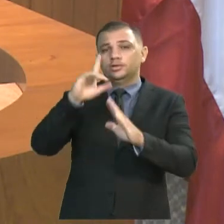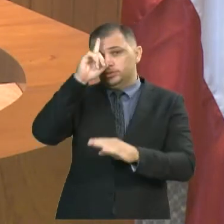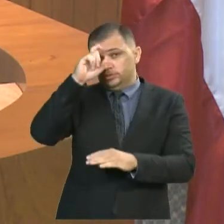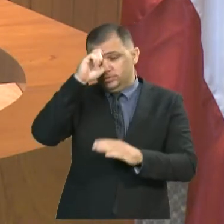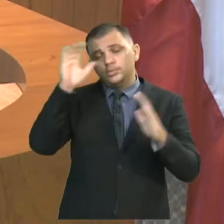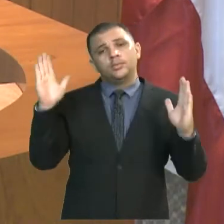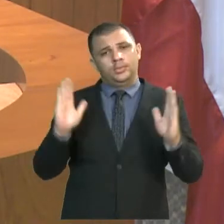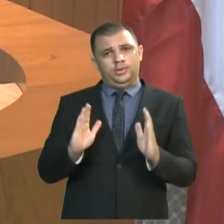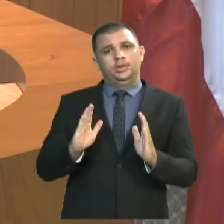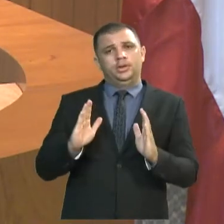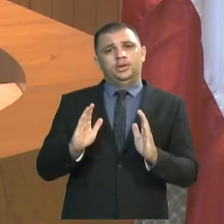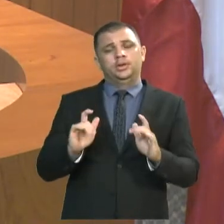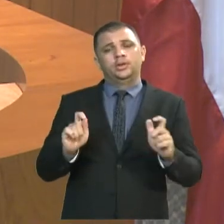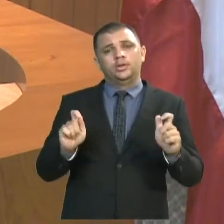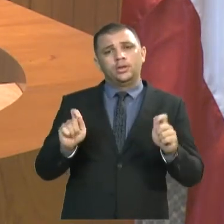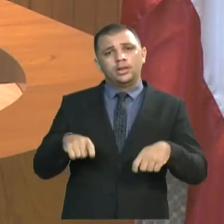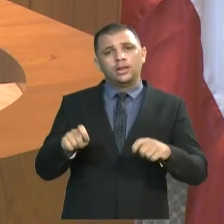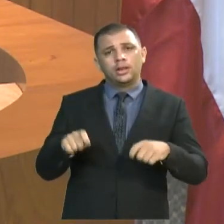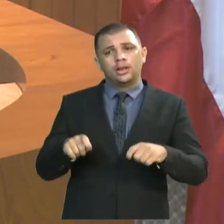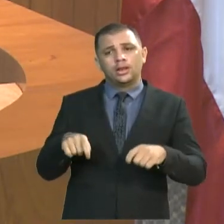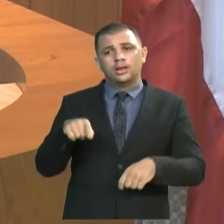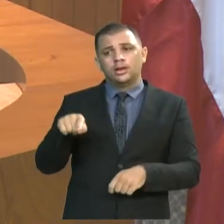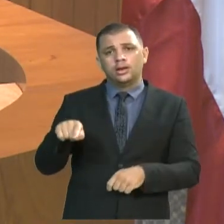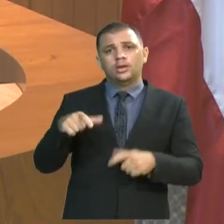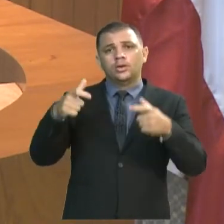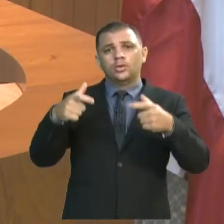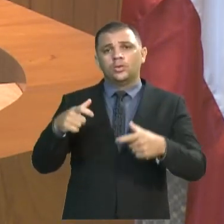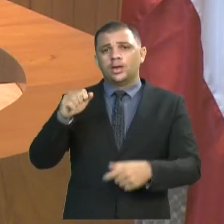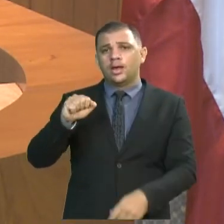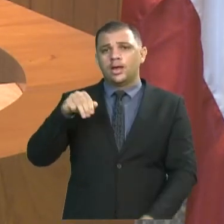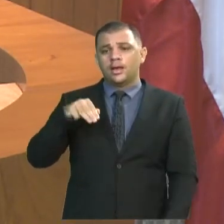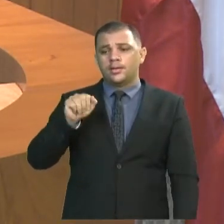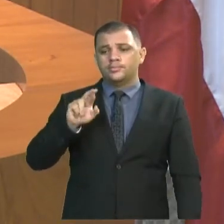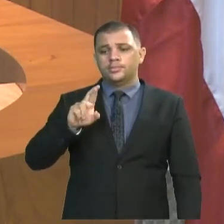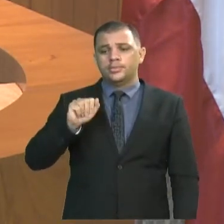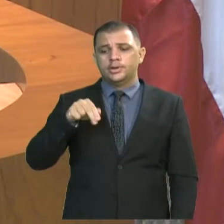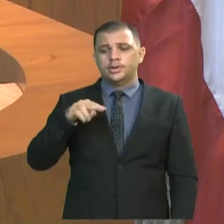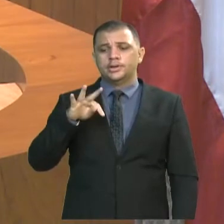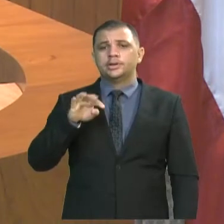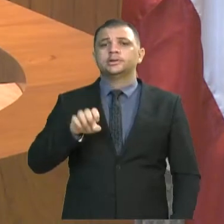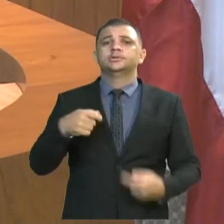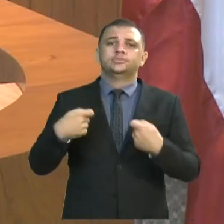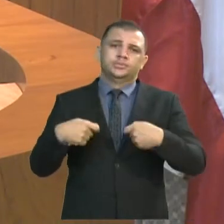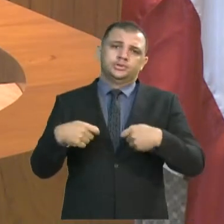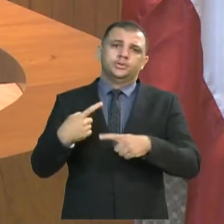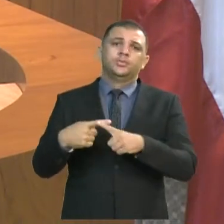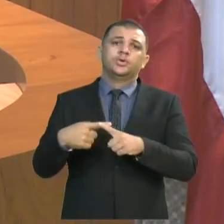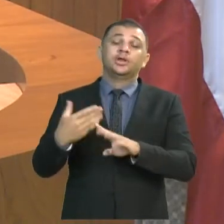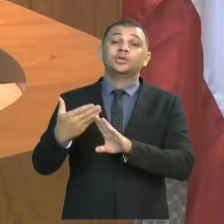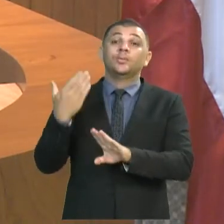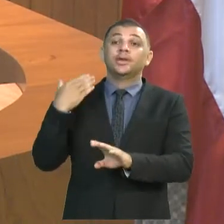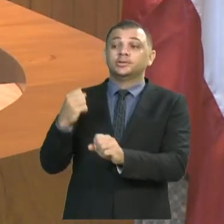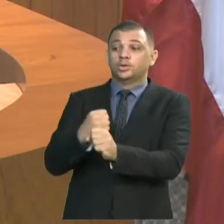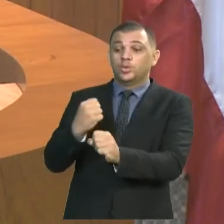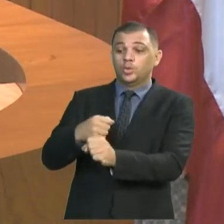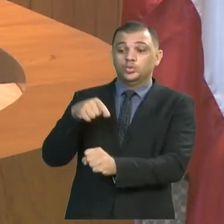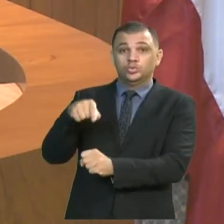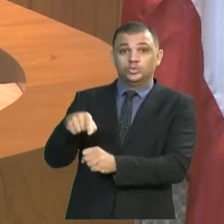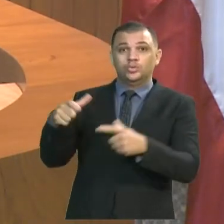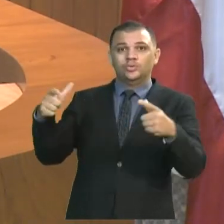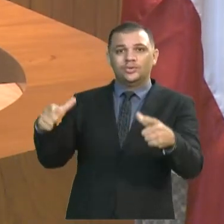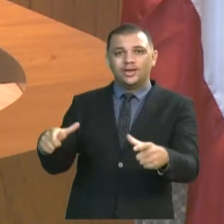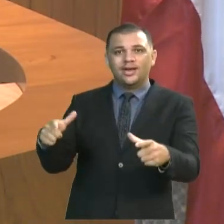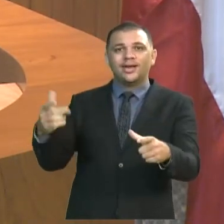hospital dentro das condições que Amarante precisa, porque o hospital de Amarante é construído sob uma planta de uma usina de